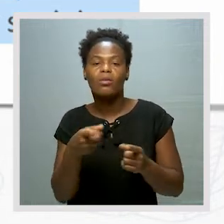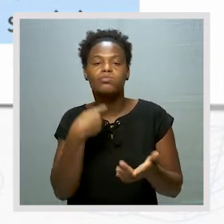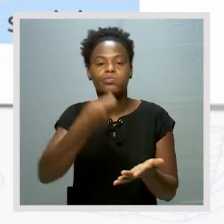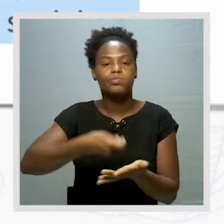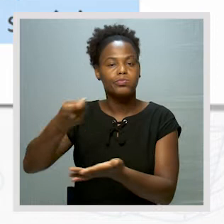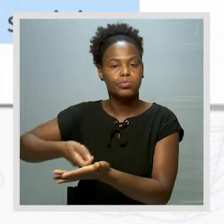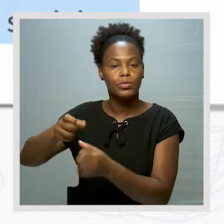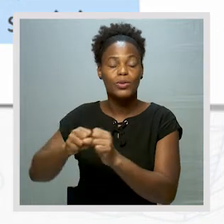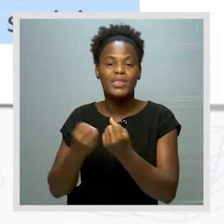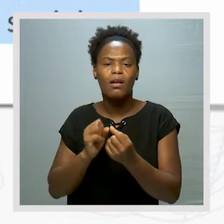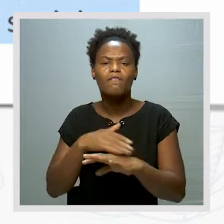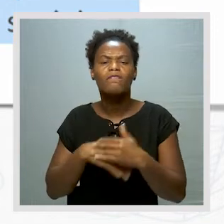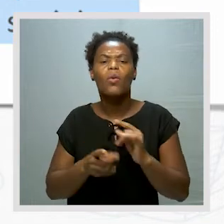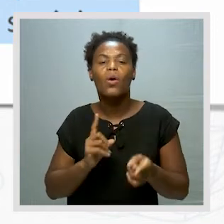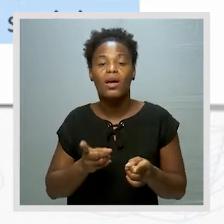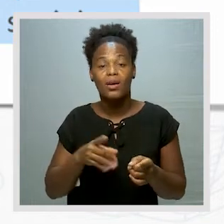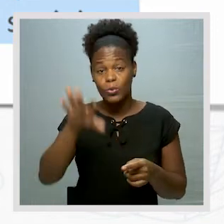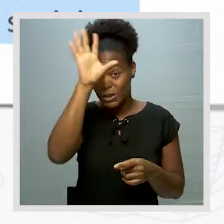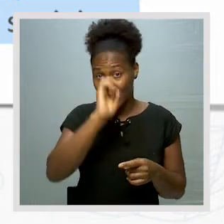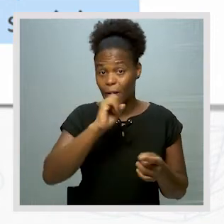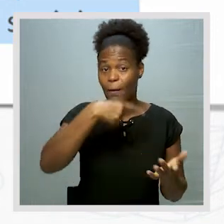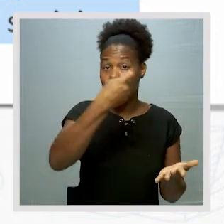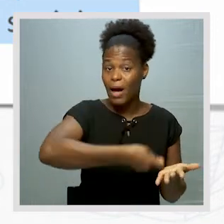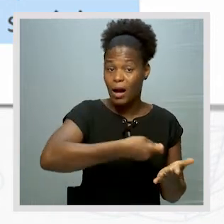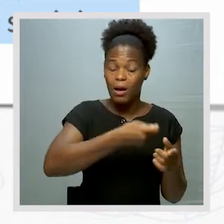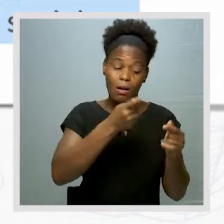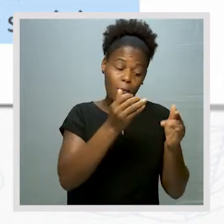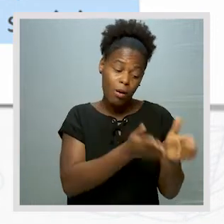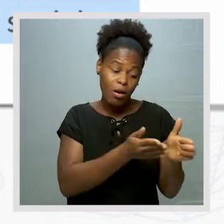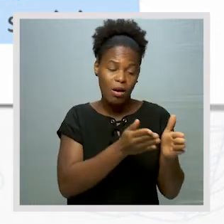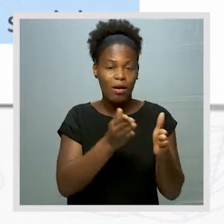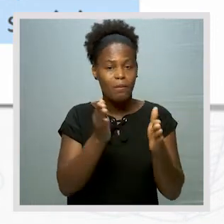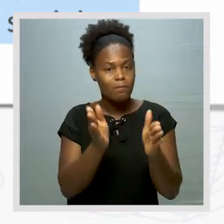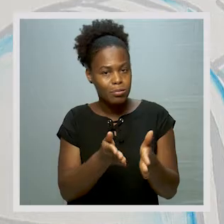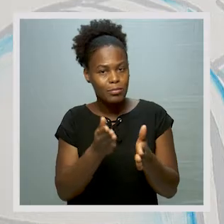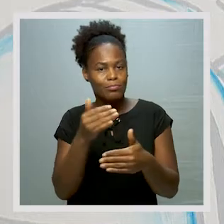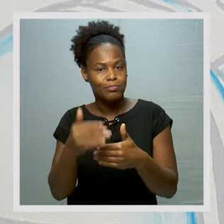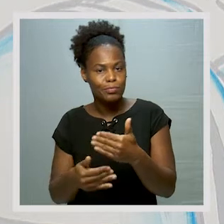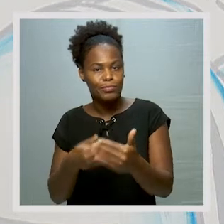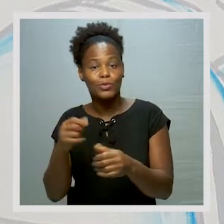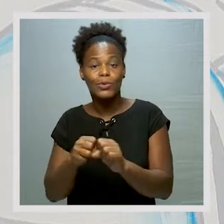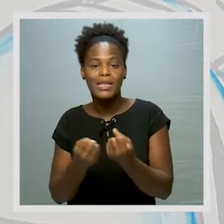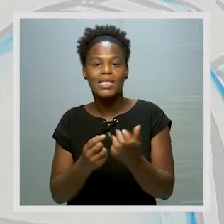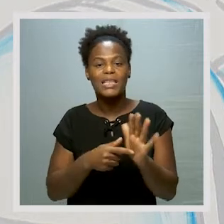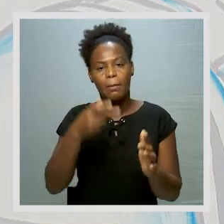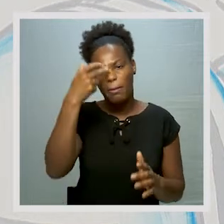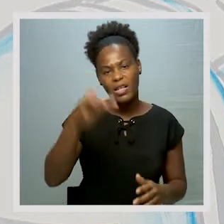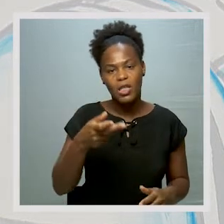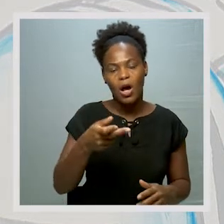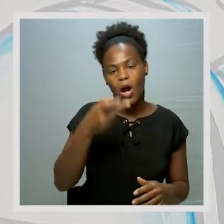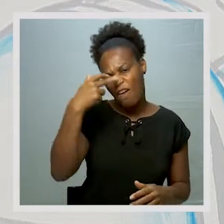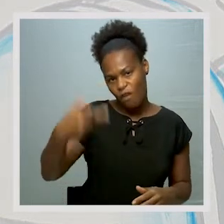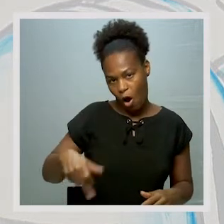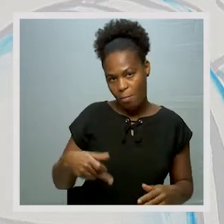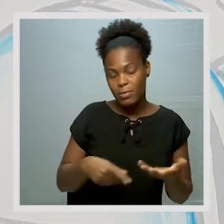essas contribuições sociais? Vai pagar as prestações sociais, como, por exemplo, pensões,